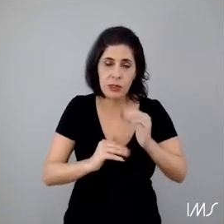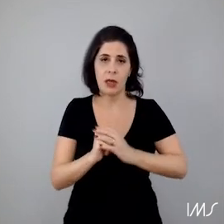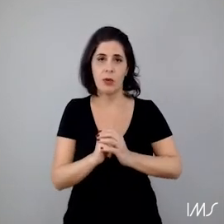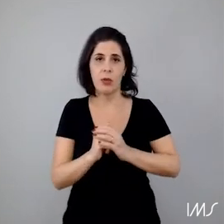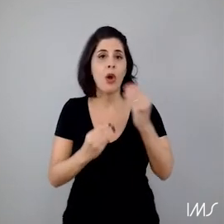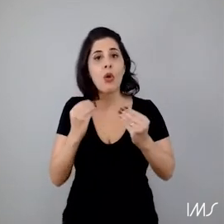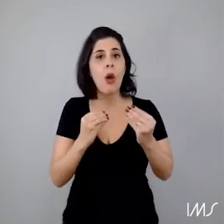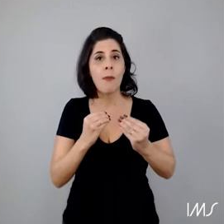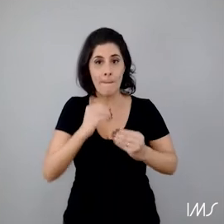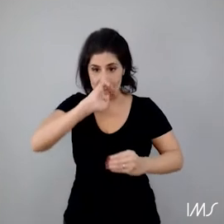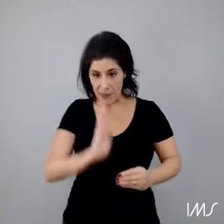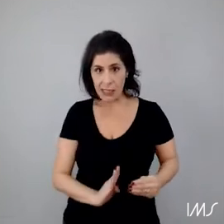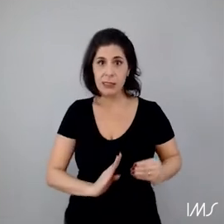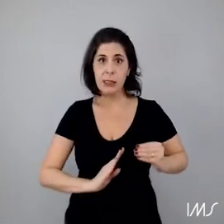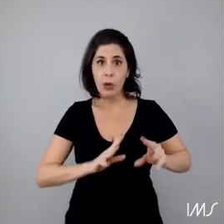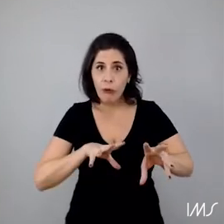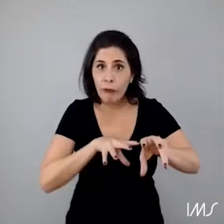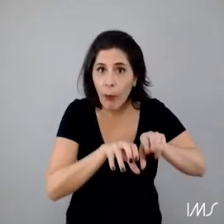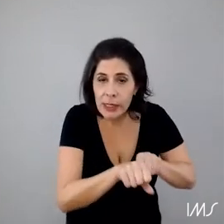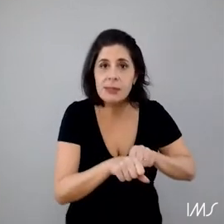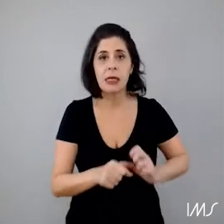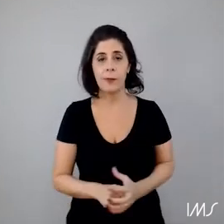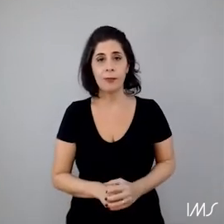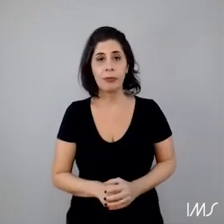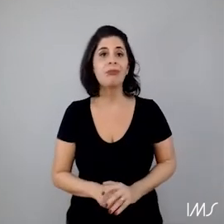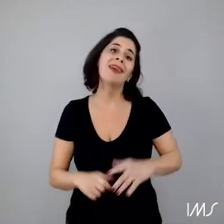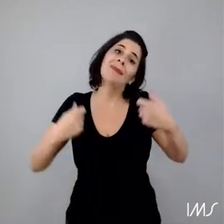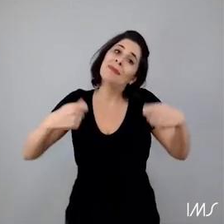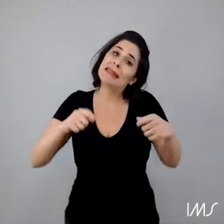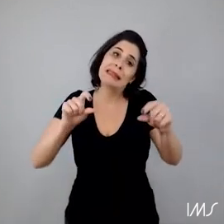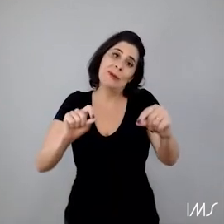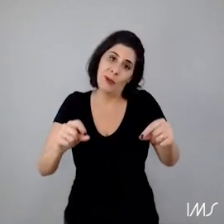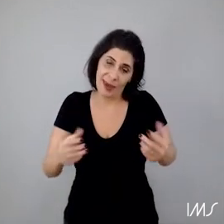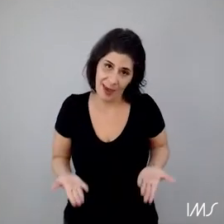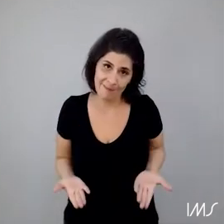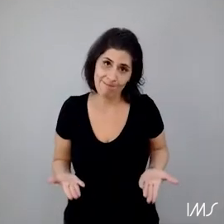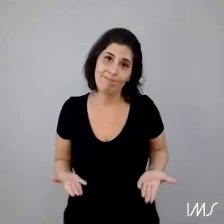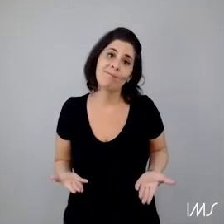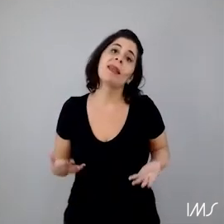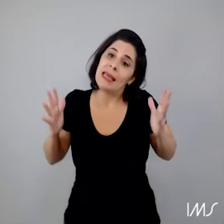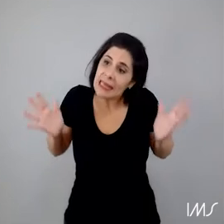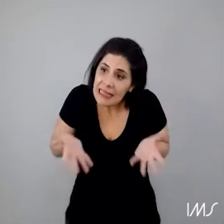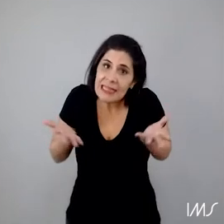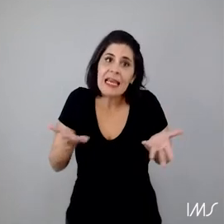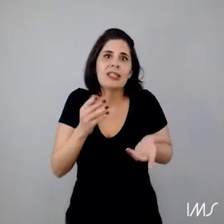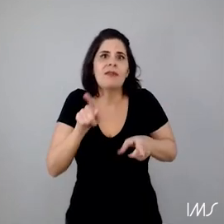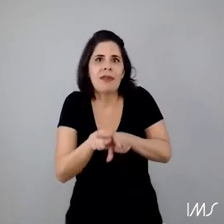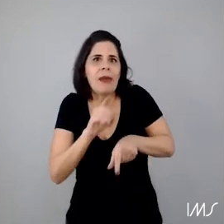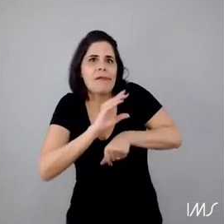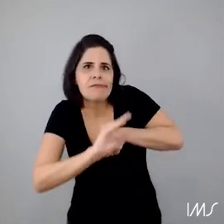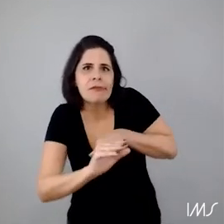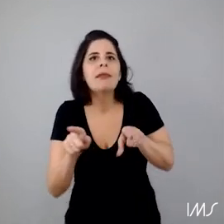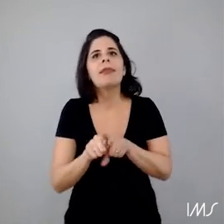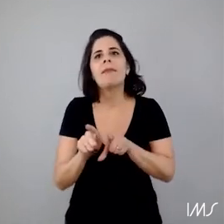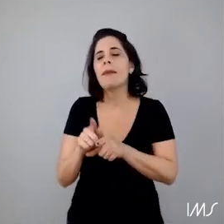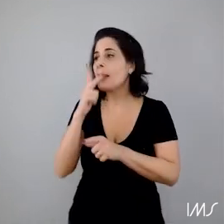iniciativa e da passagem de bastão, né, de indivíduos que, aos poucos, ao longo das suas vidas e trajetórias,